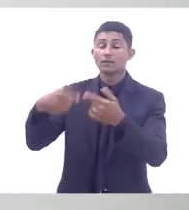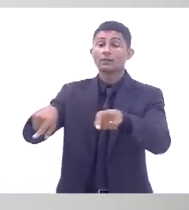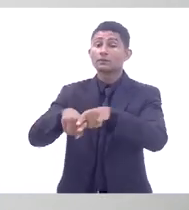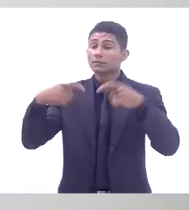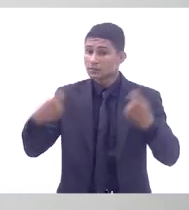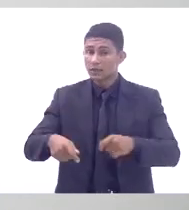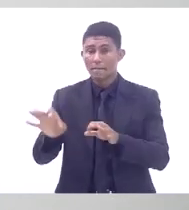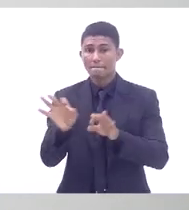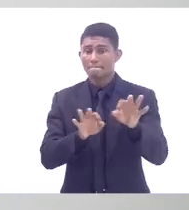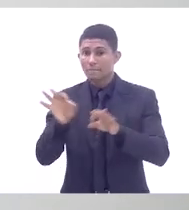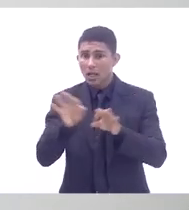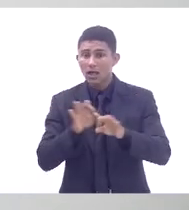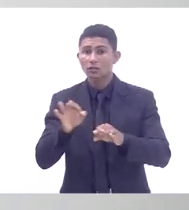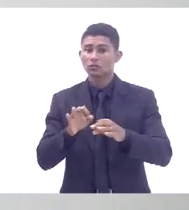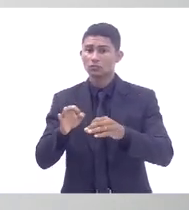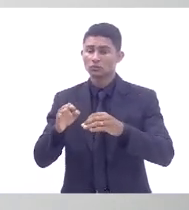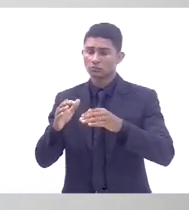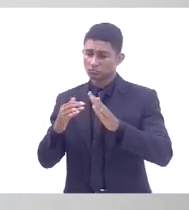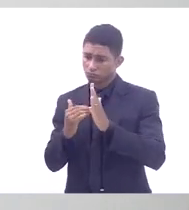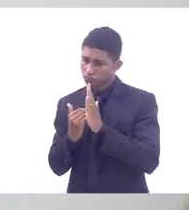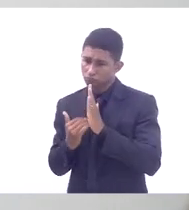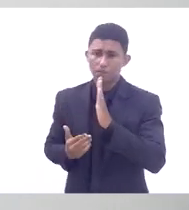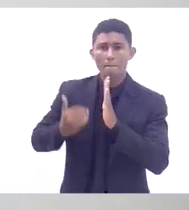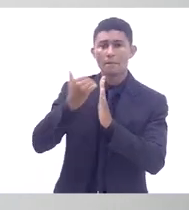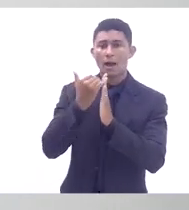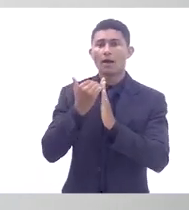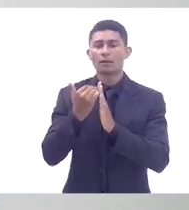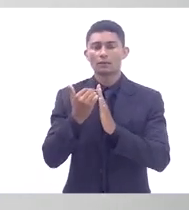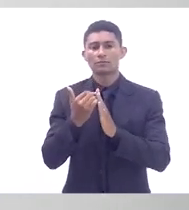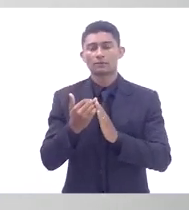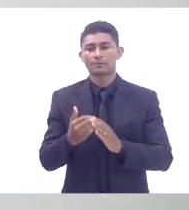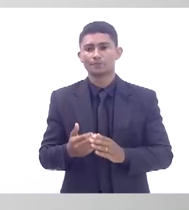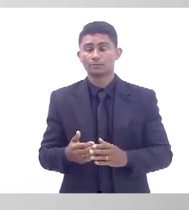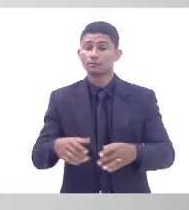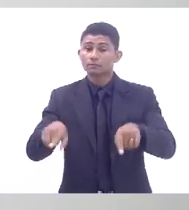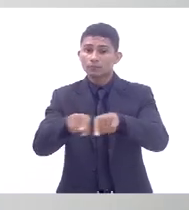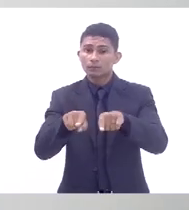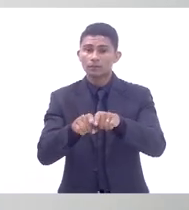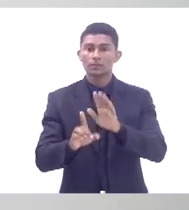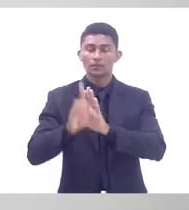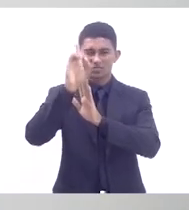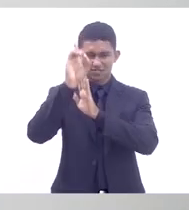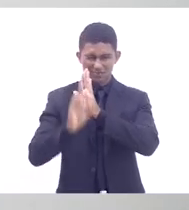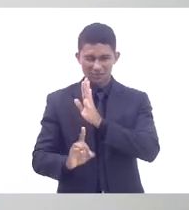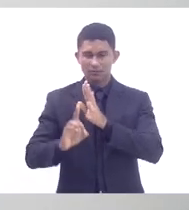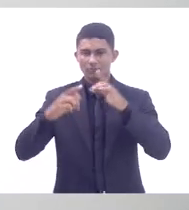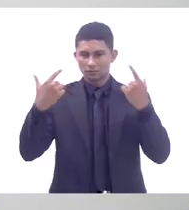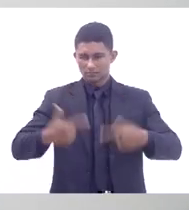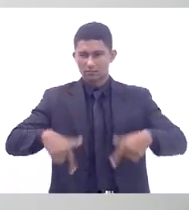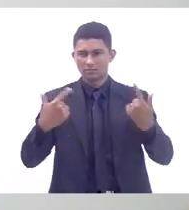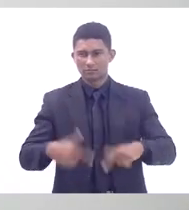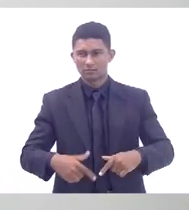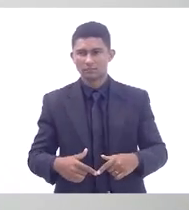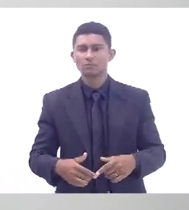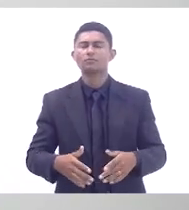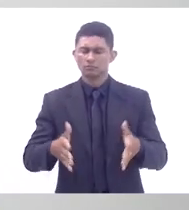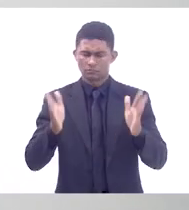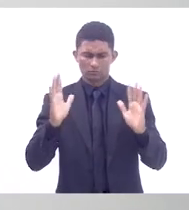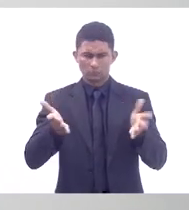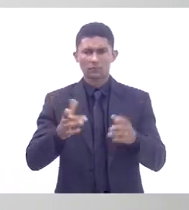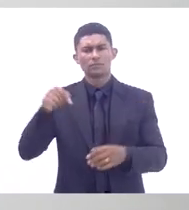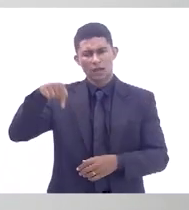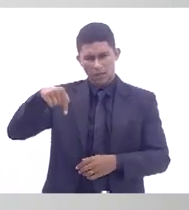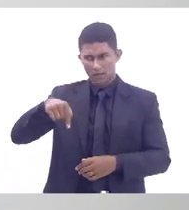expansão debatendo internamente em relação aos direitos trabalhistas Como já foi